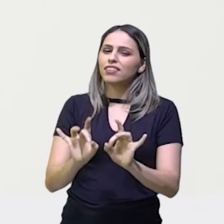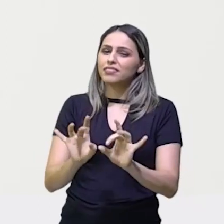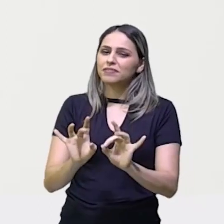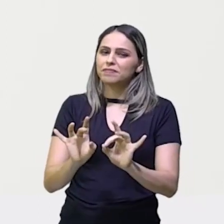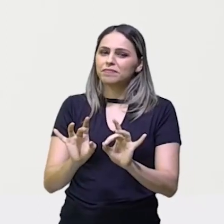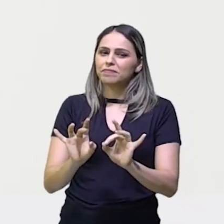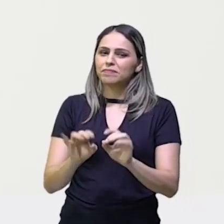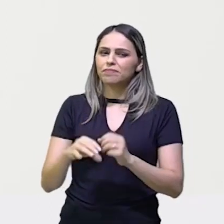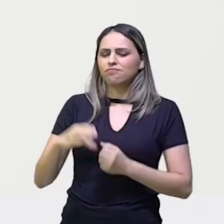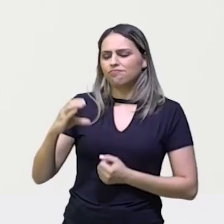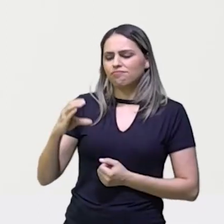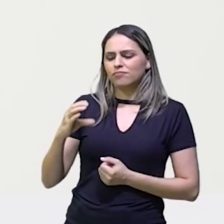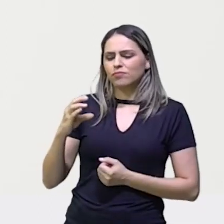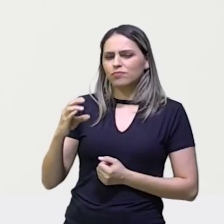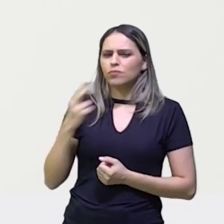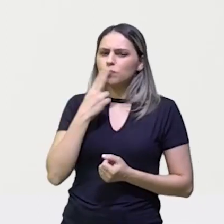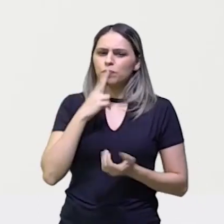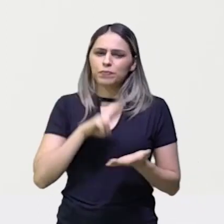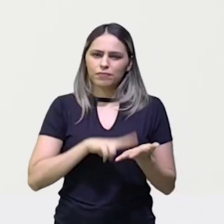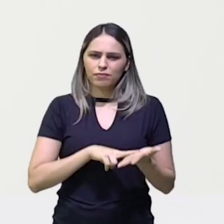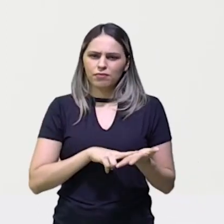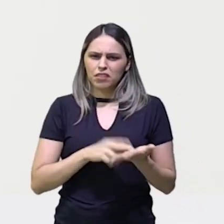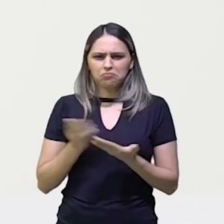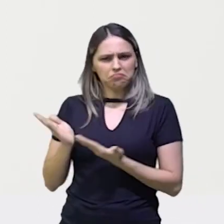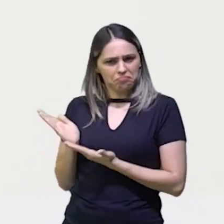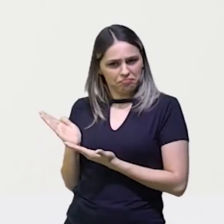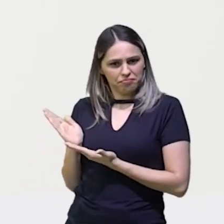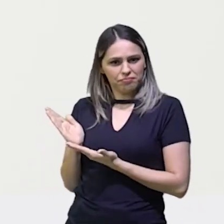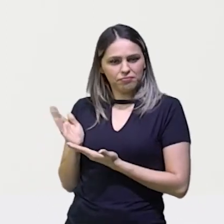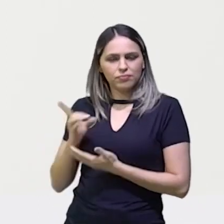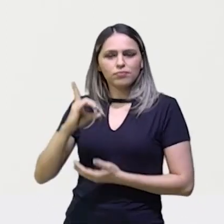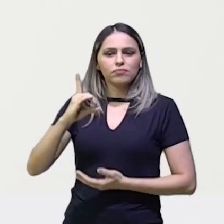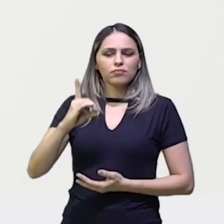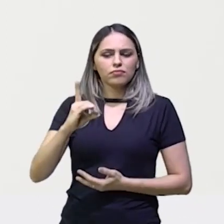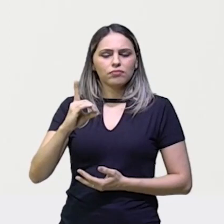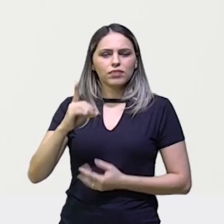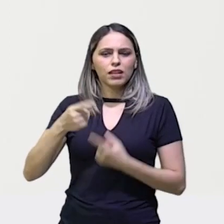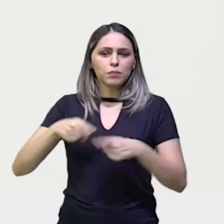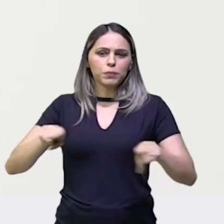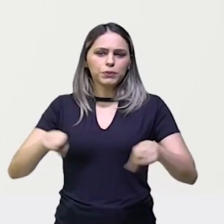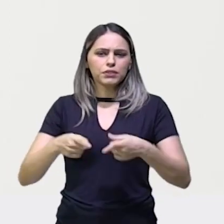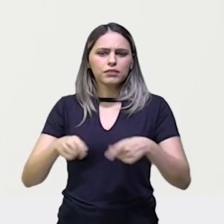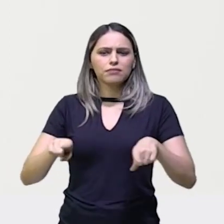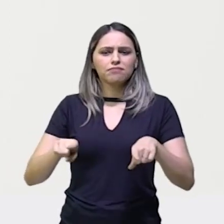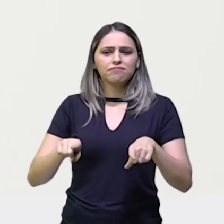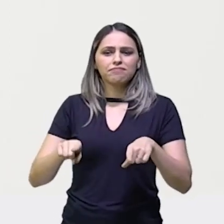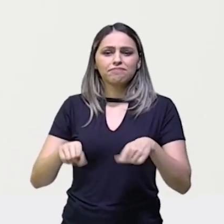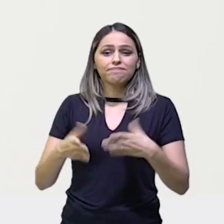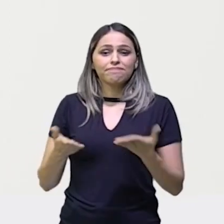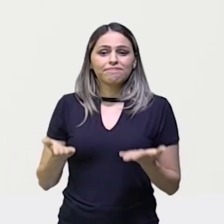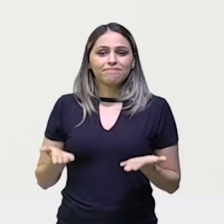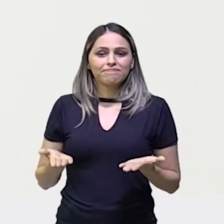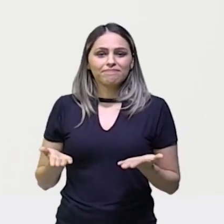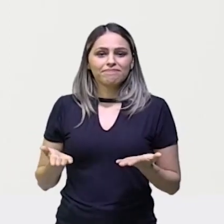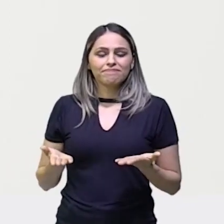de produto? Letra C é uma carta? Letra D é uma música?